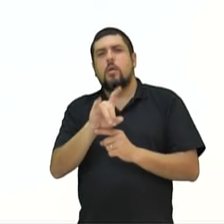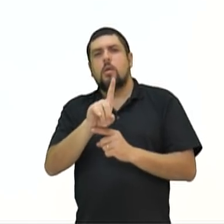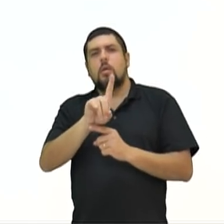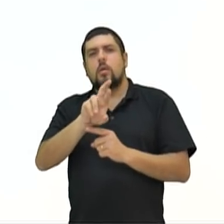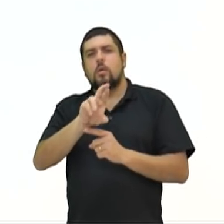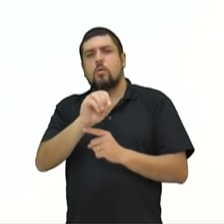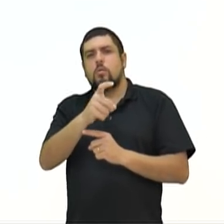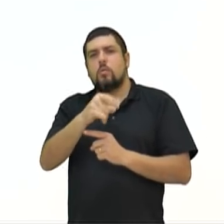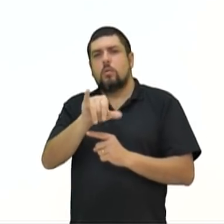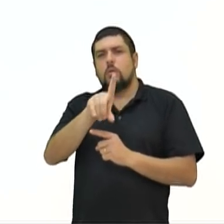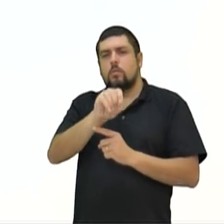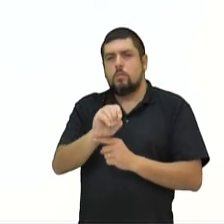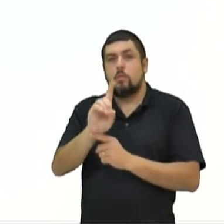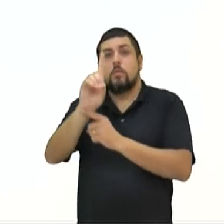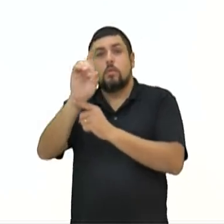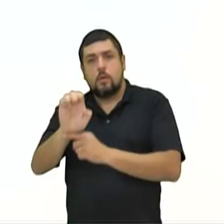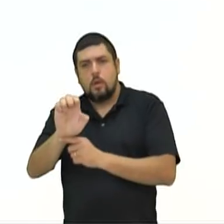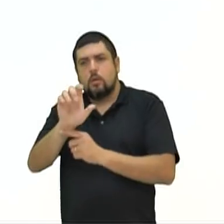Quer ver só?